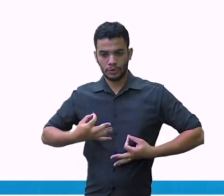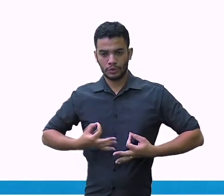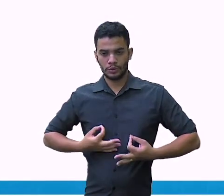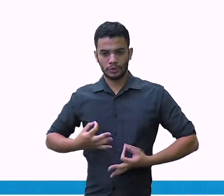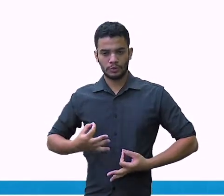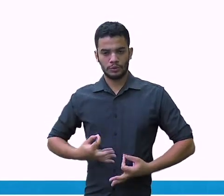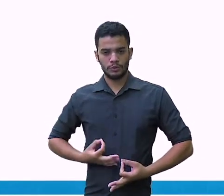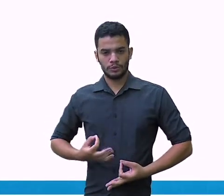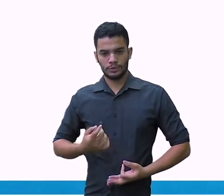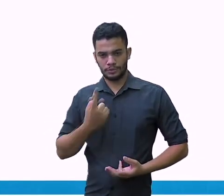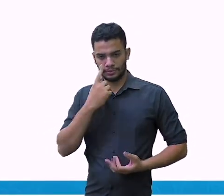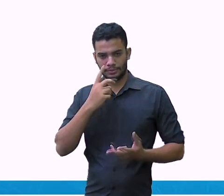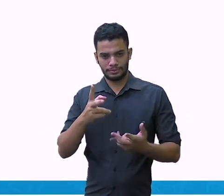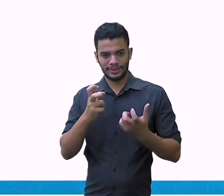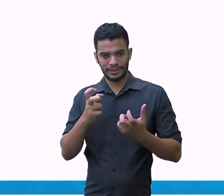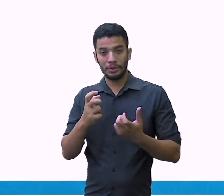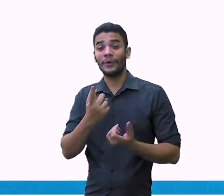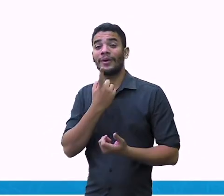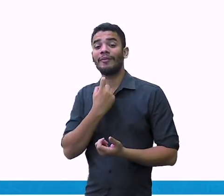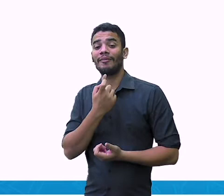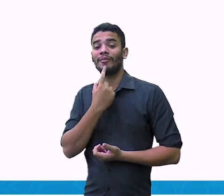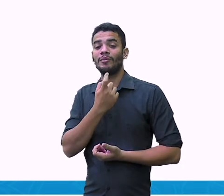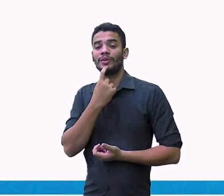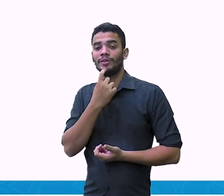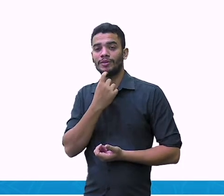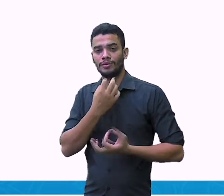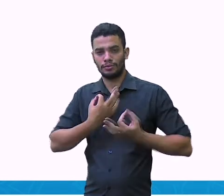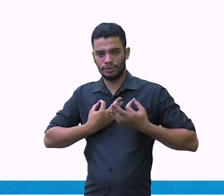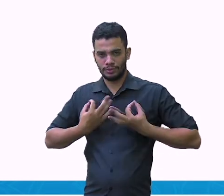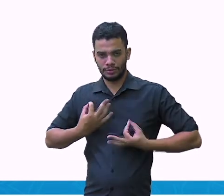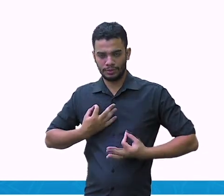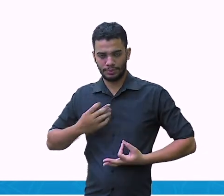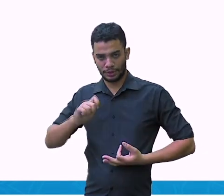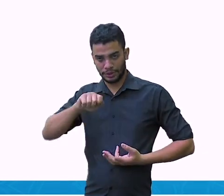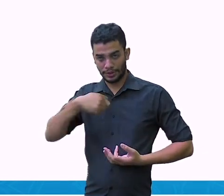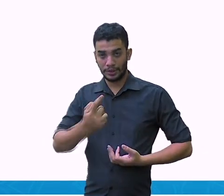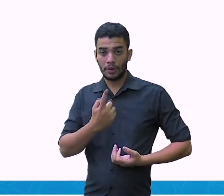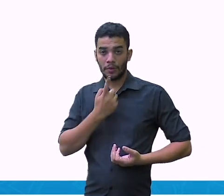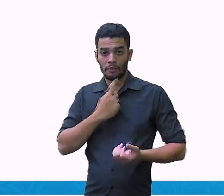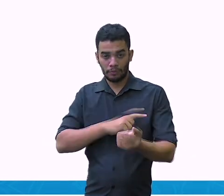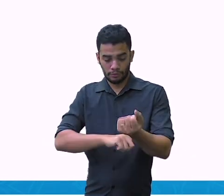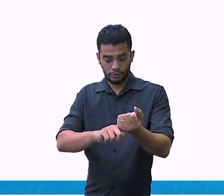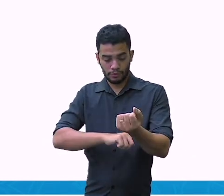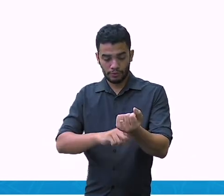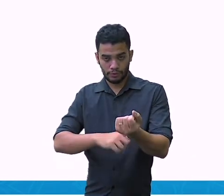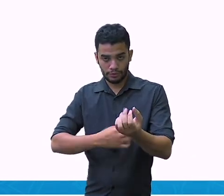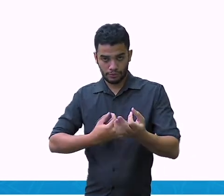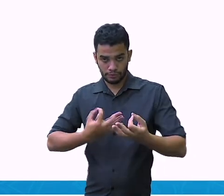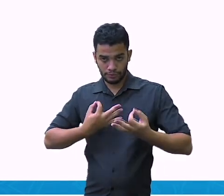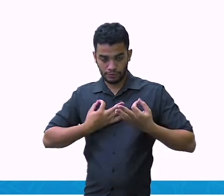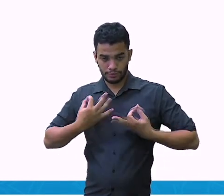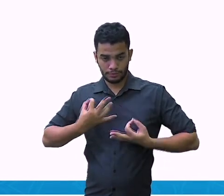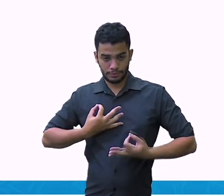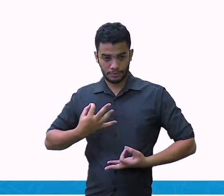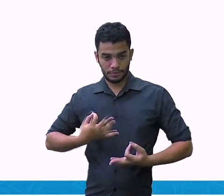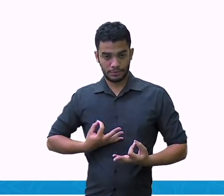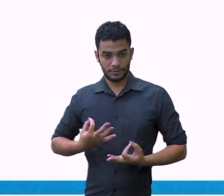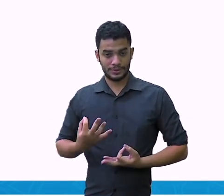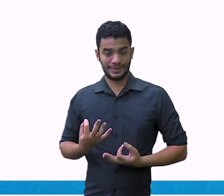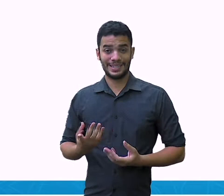a função que ela vai desempenhar? Ela está no sangue e ela